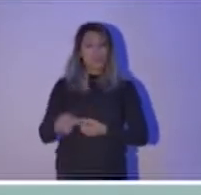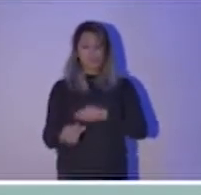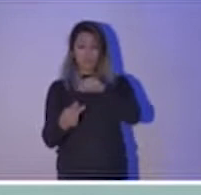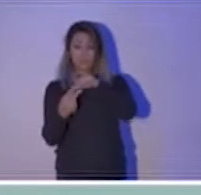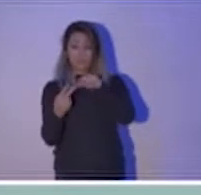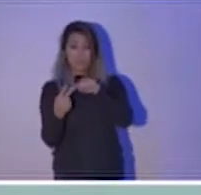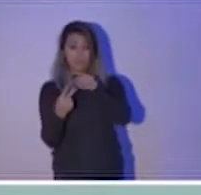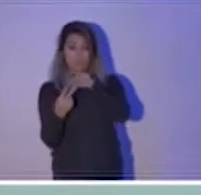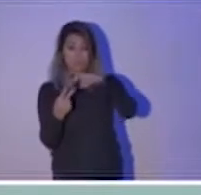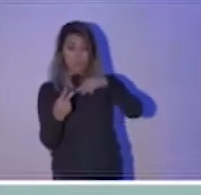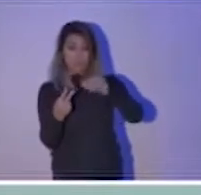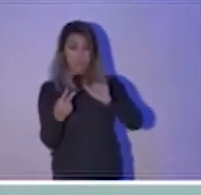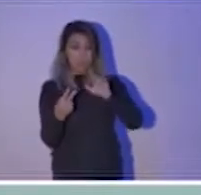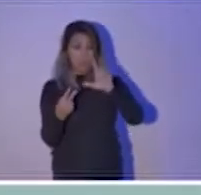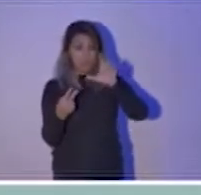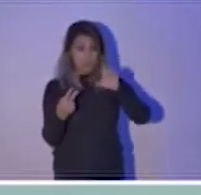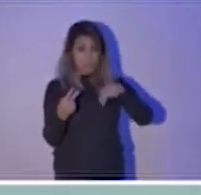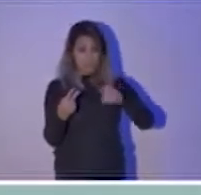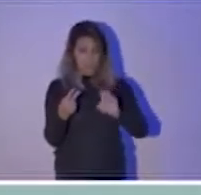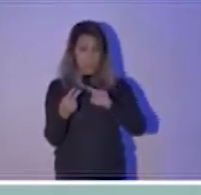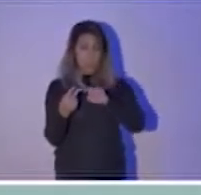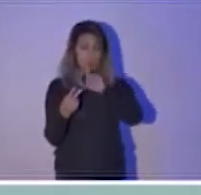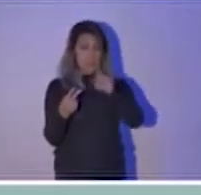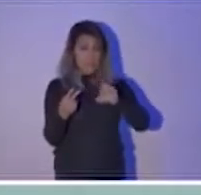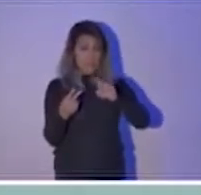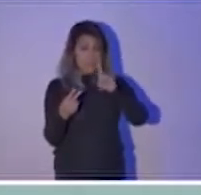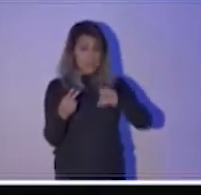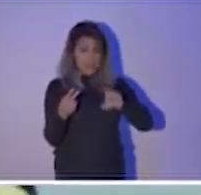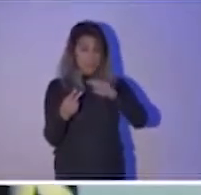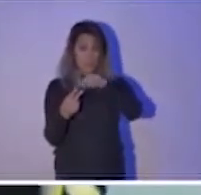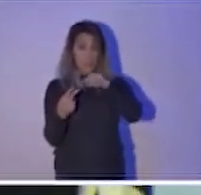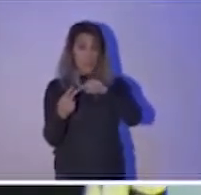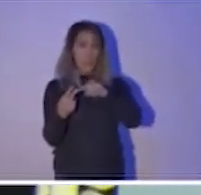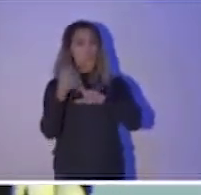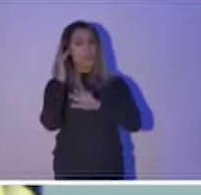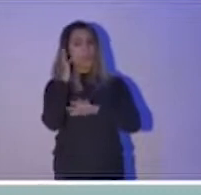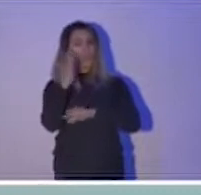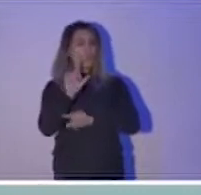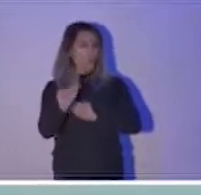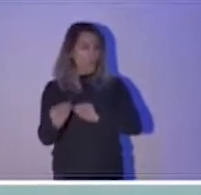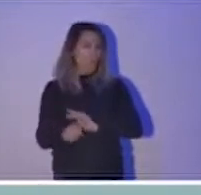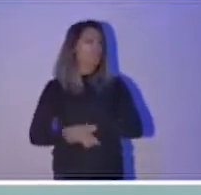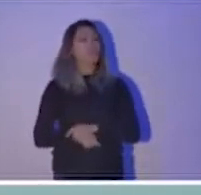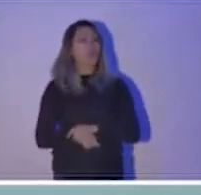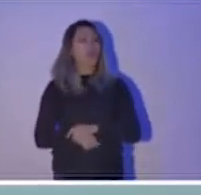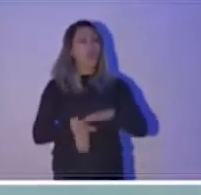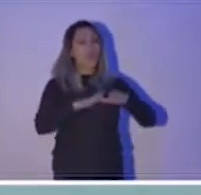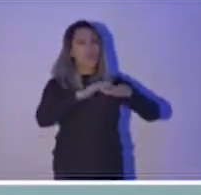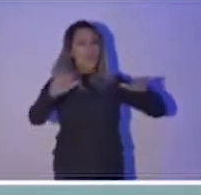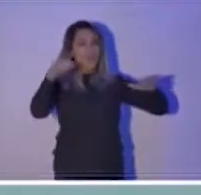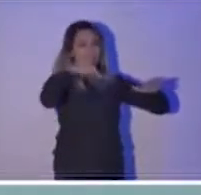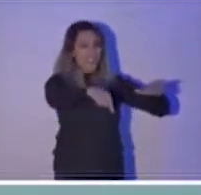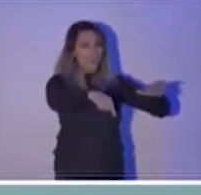Zezé, resolveram que aquelas crianças, lá do Parque Figueira Grande, deveriam